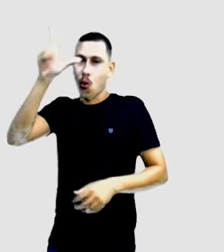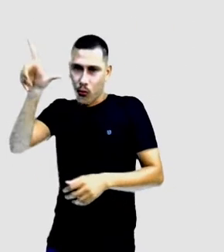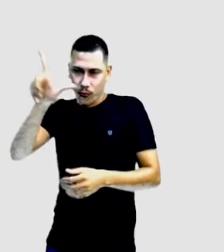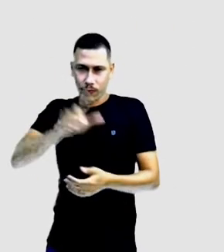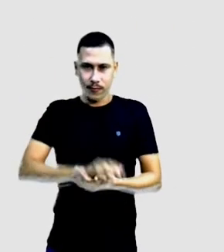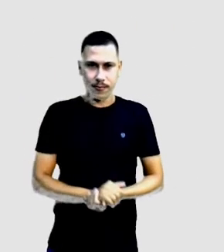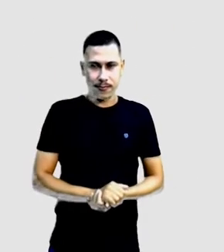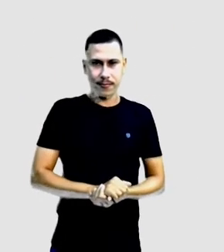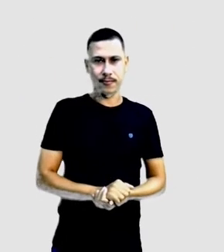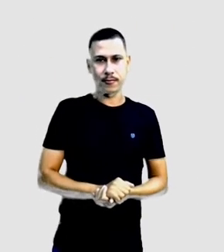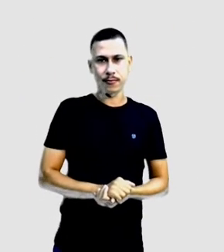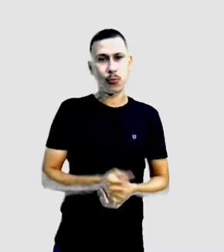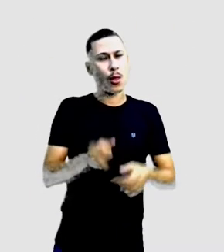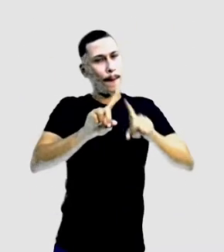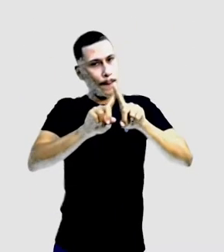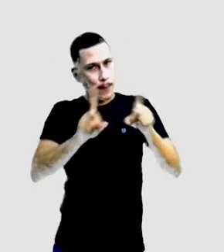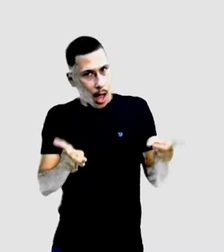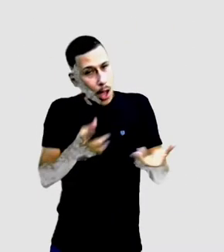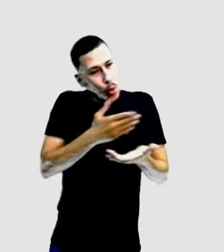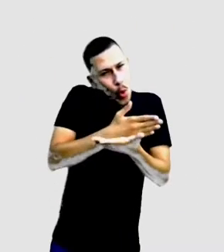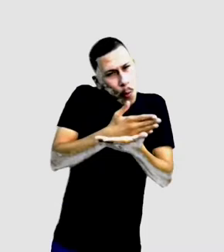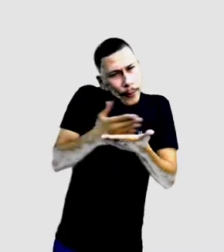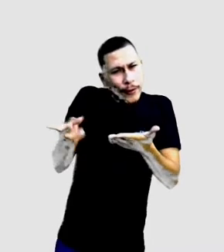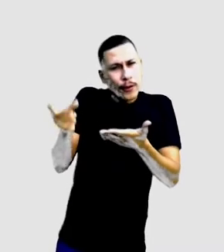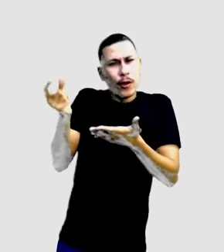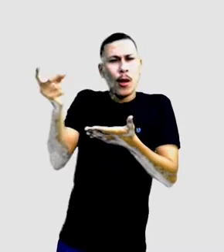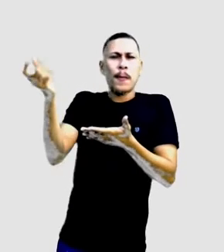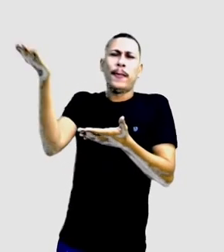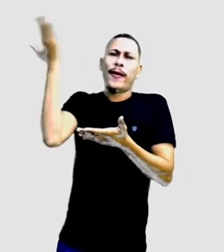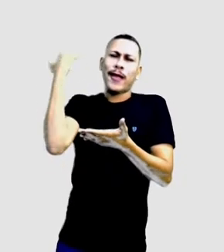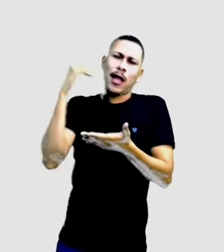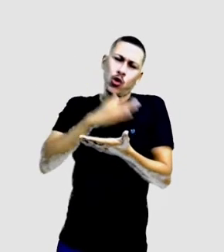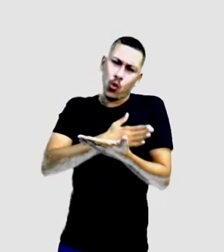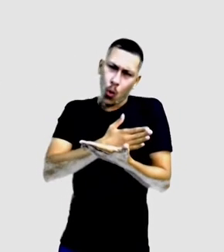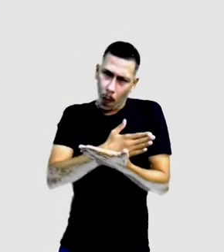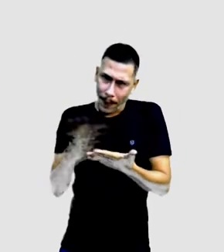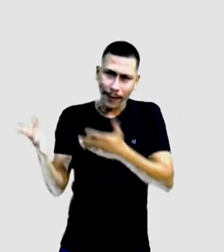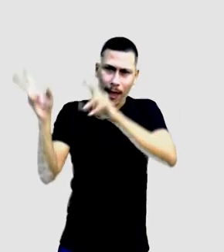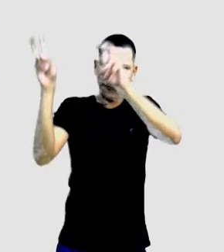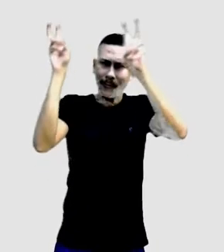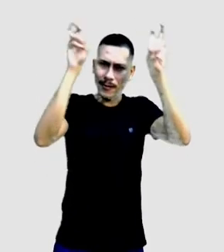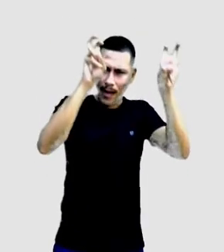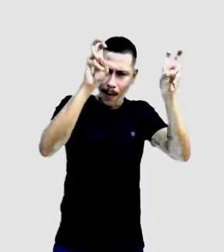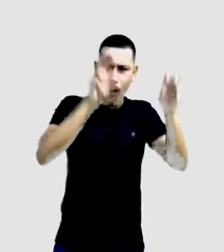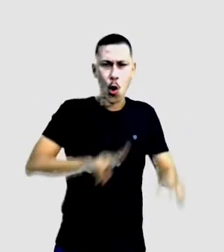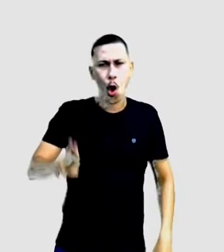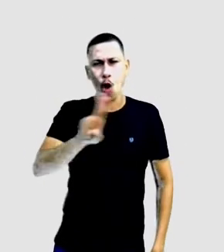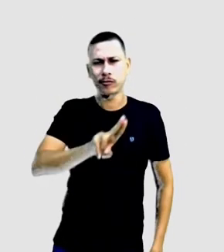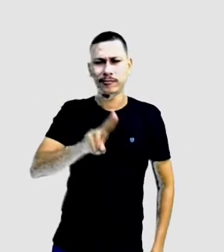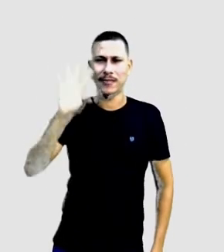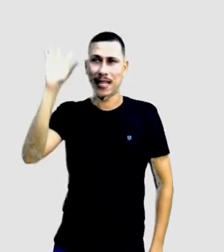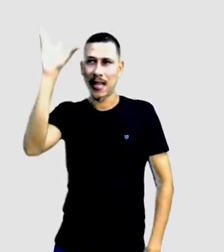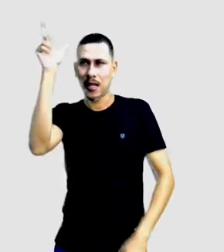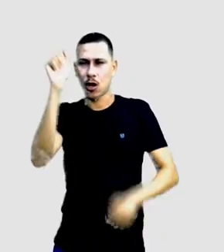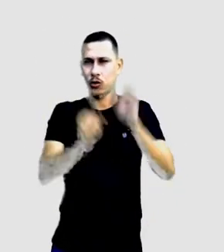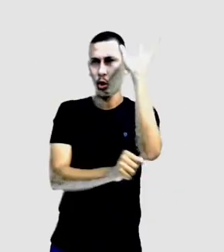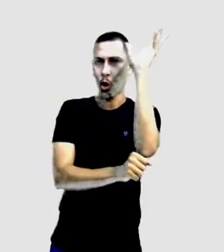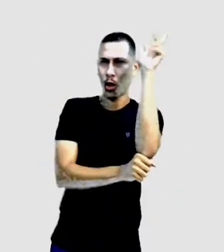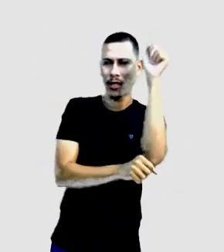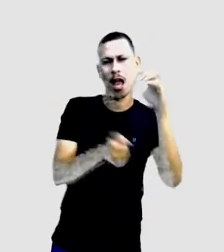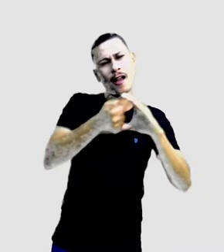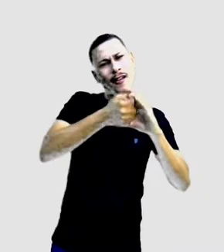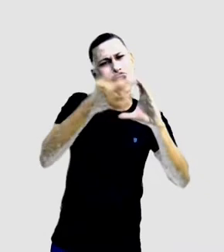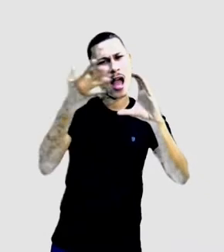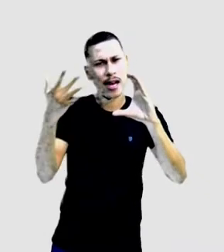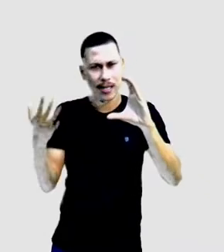certo? Mas, originalmente, o tema era a natureza, certo, pessoal? Quanto às características,